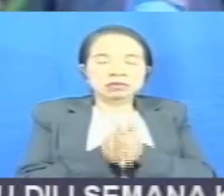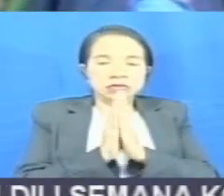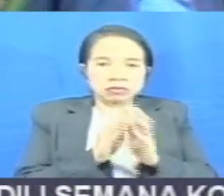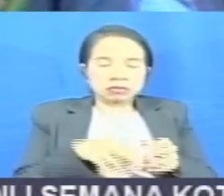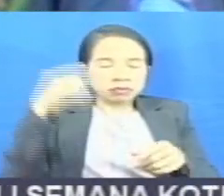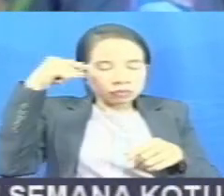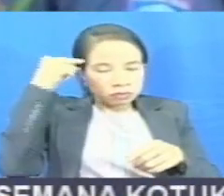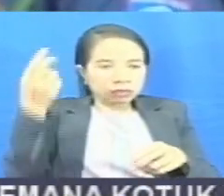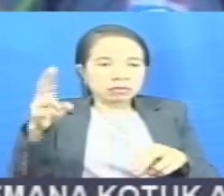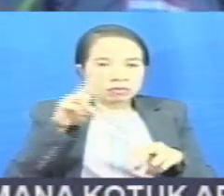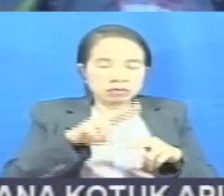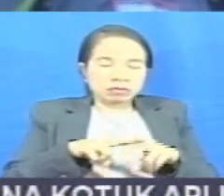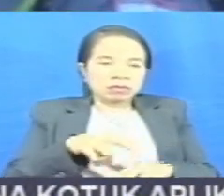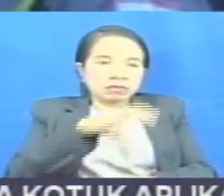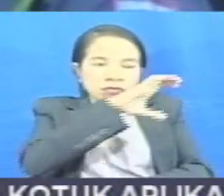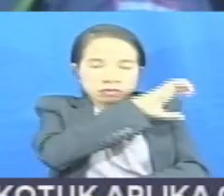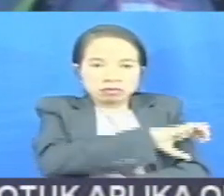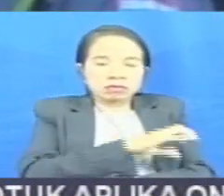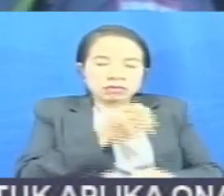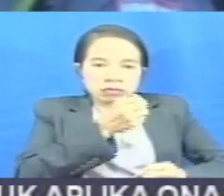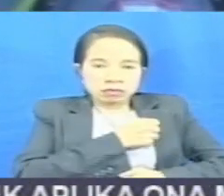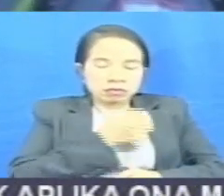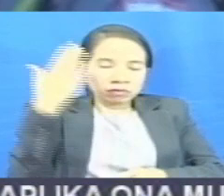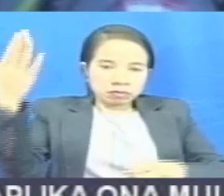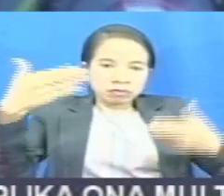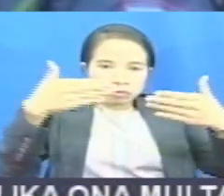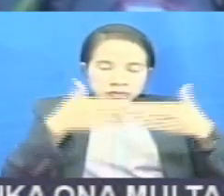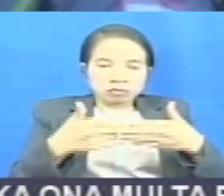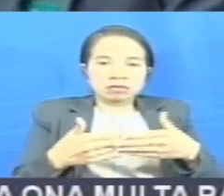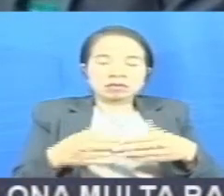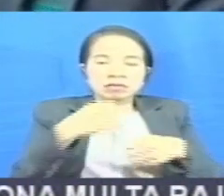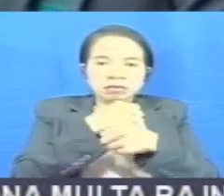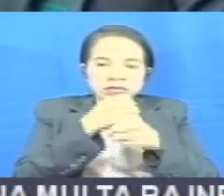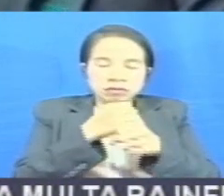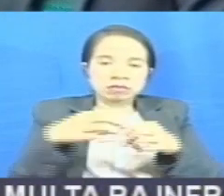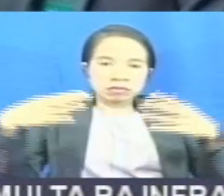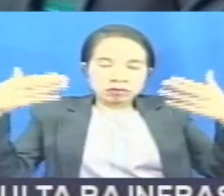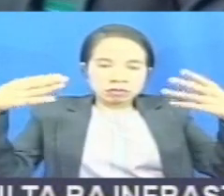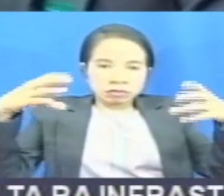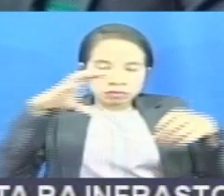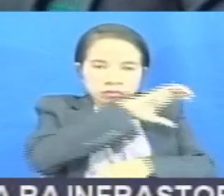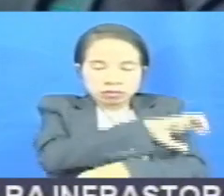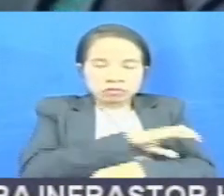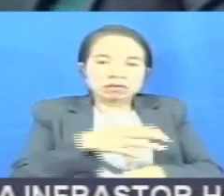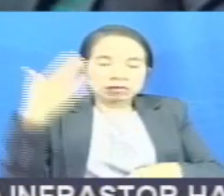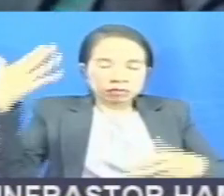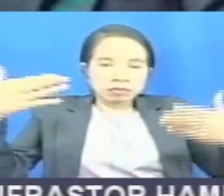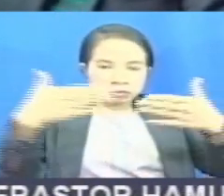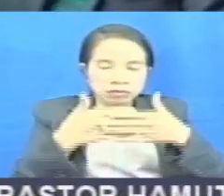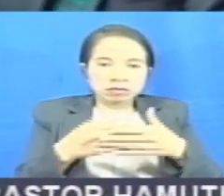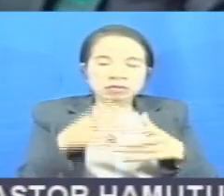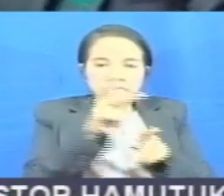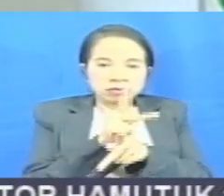membro falentil, força defesa Timor-Leste e a linha fronteira, ato a força segurança e a fronteira onde evita movimento